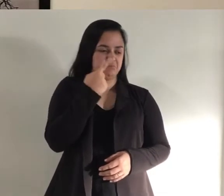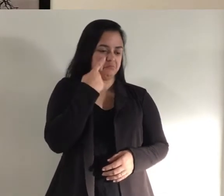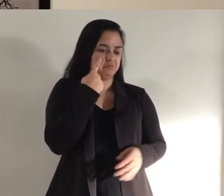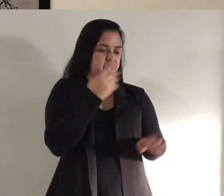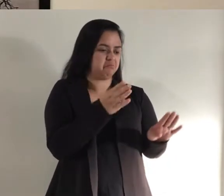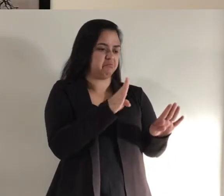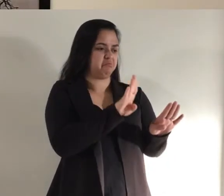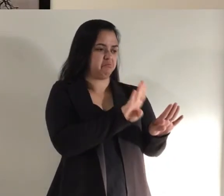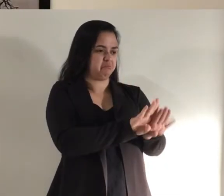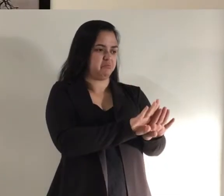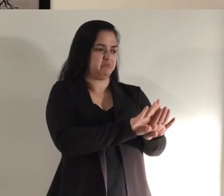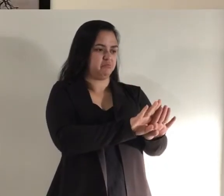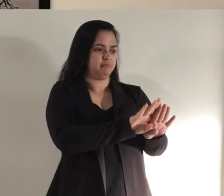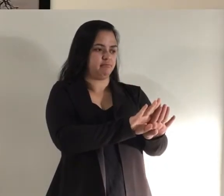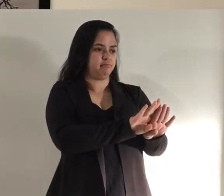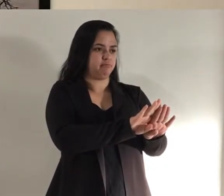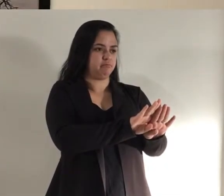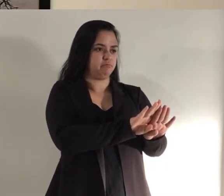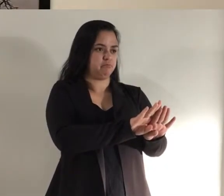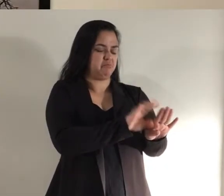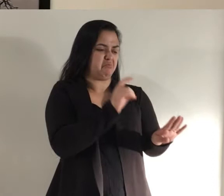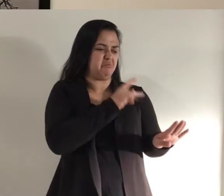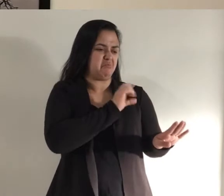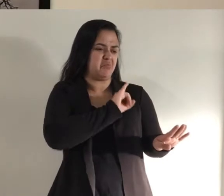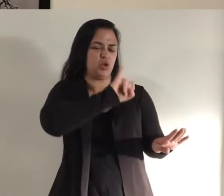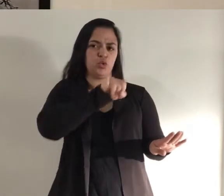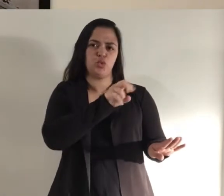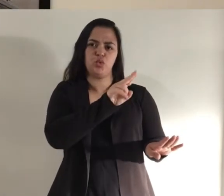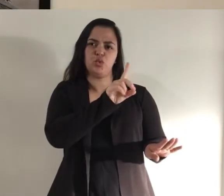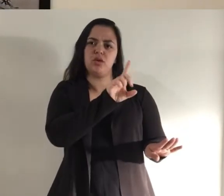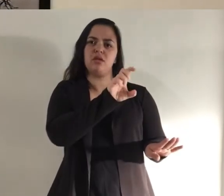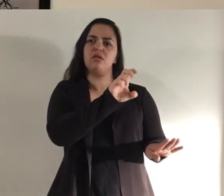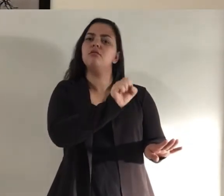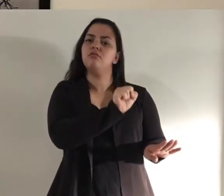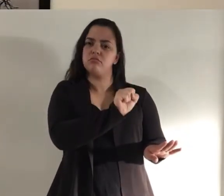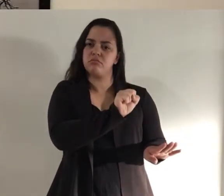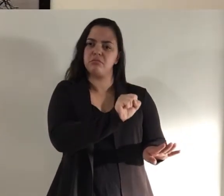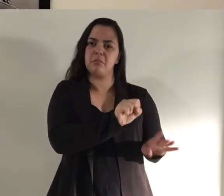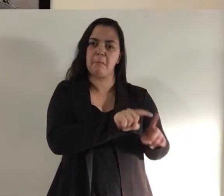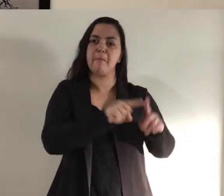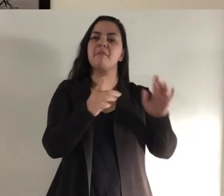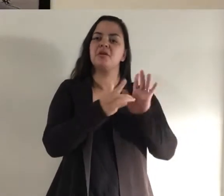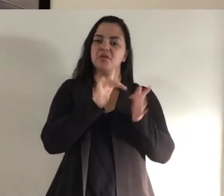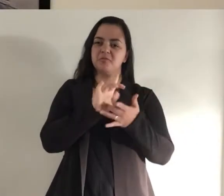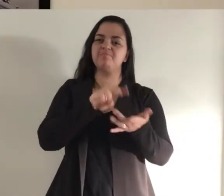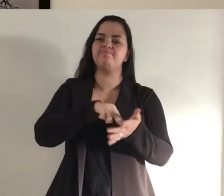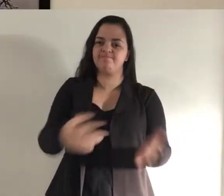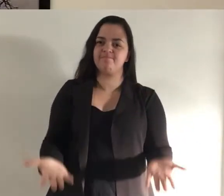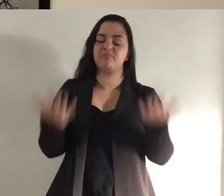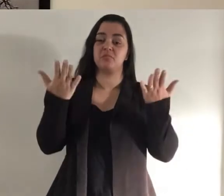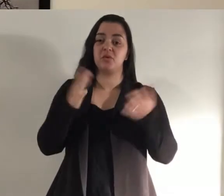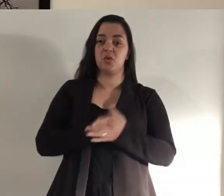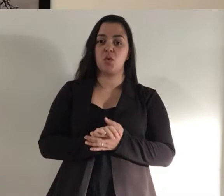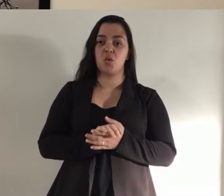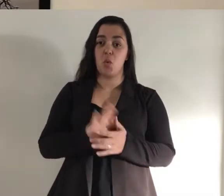momento sombrio. Mas Jesus ressuscitou. Mas quando nós falamos que o nosso Jesus ressuscitou e que